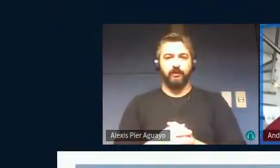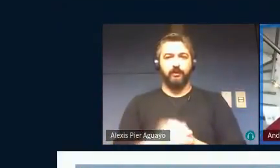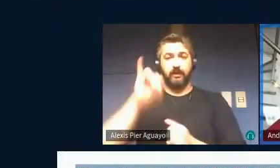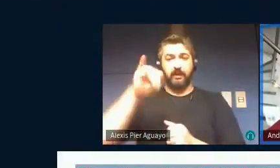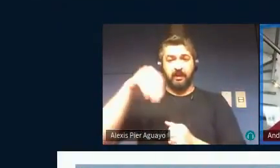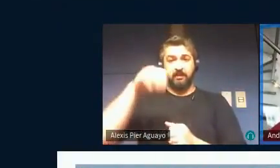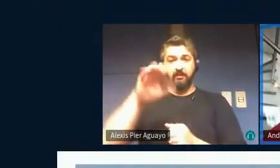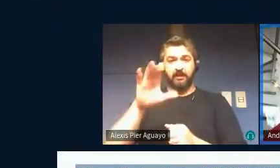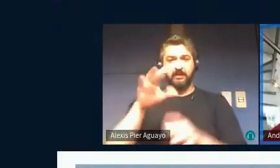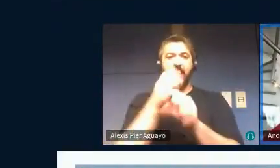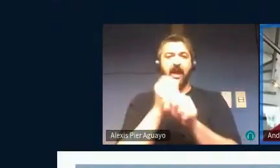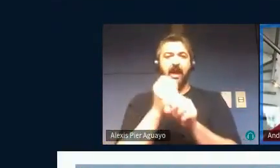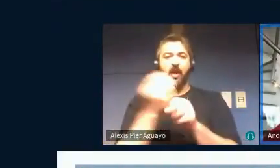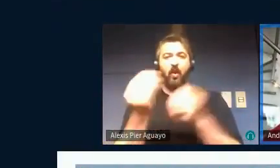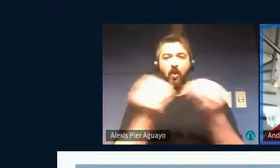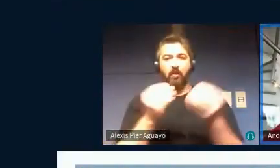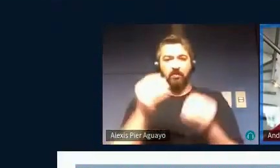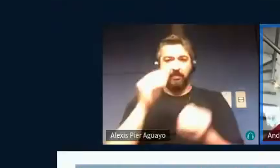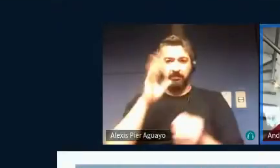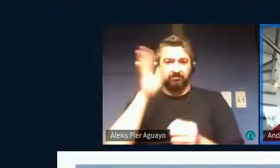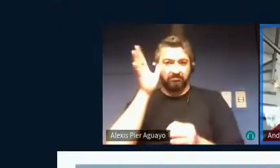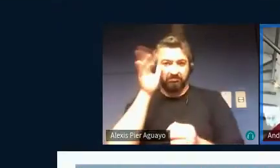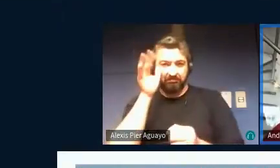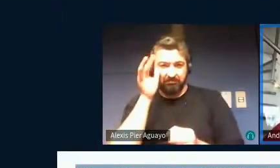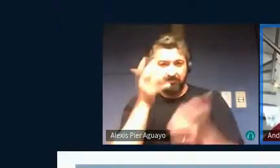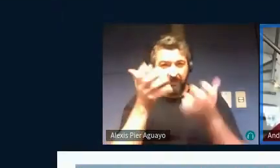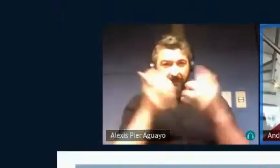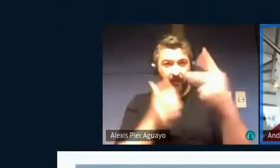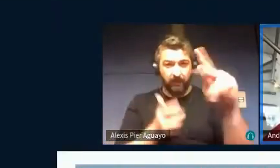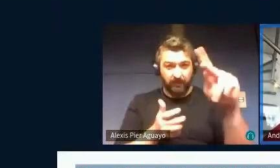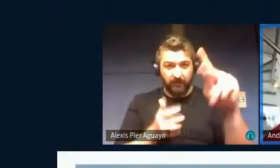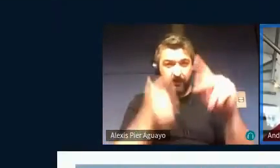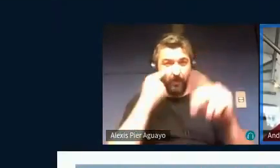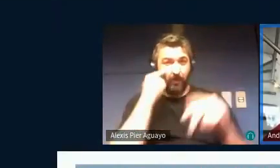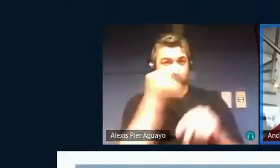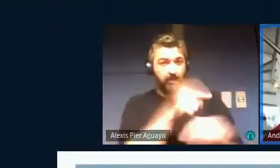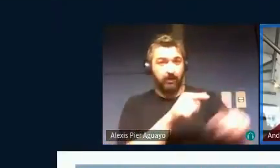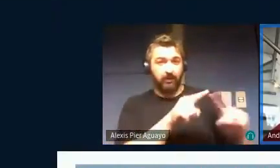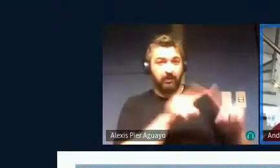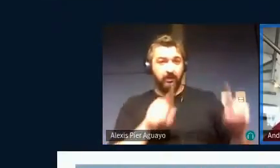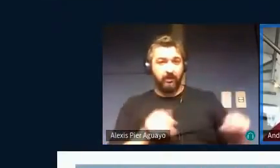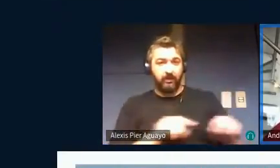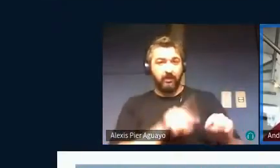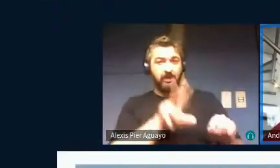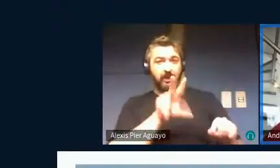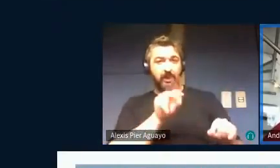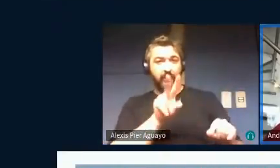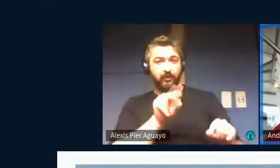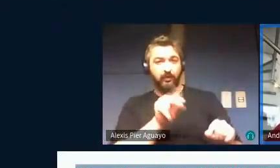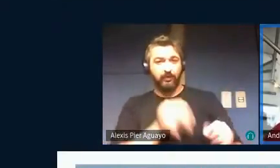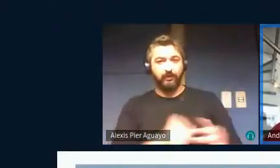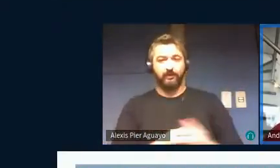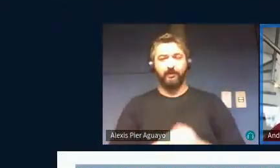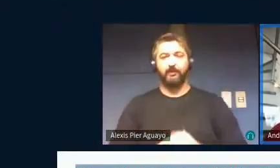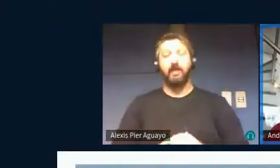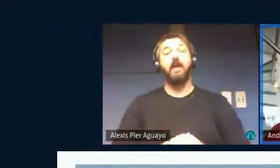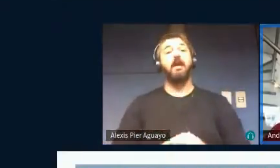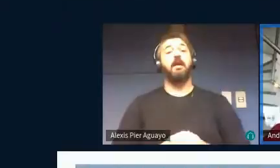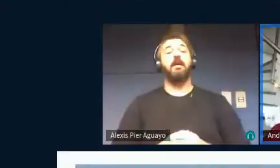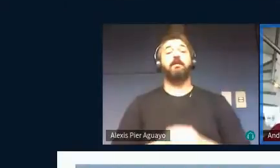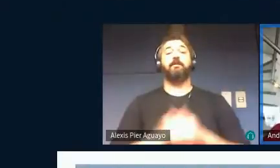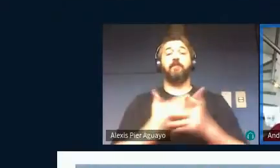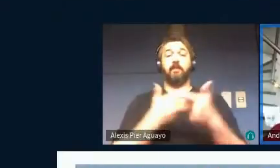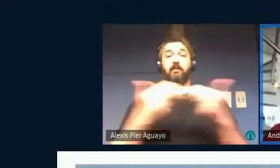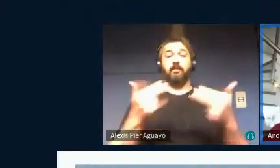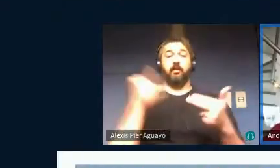tiver curiosidade aí para calcular, é super fácil, vocês já ficam sabendo. E uma questão bastante importante